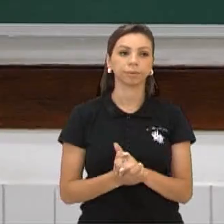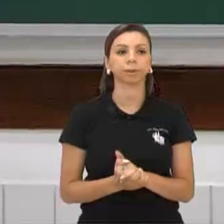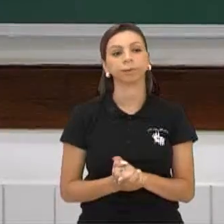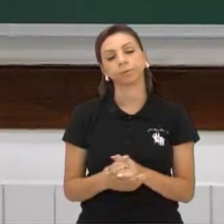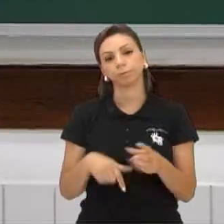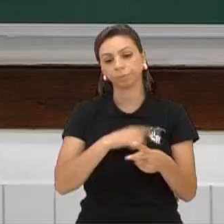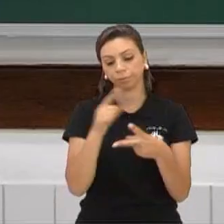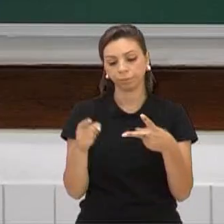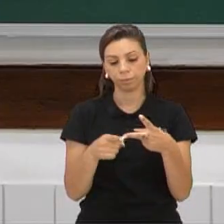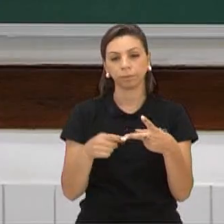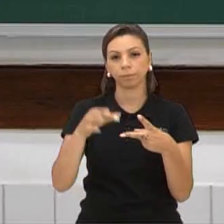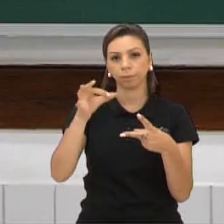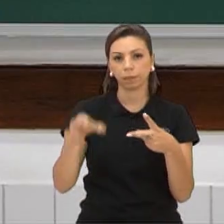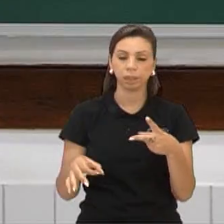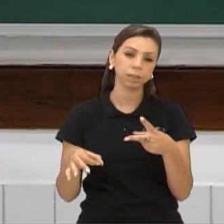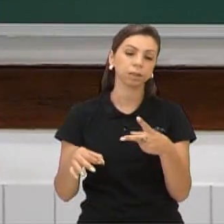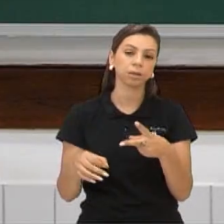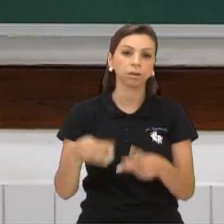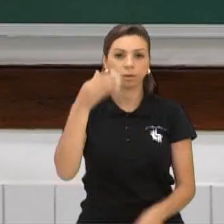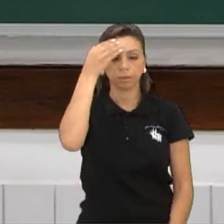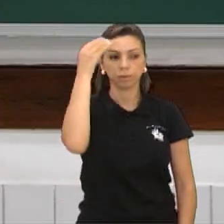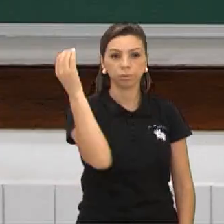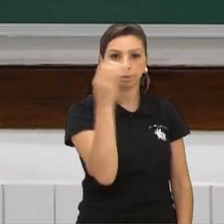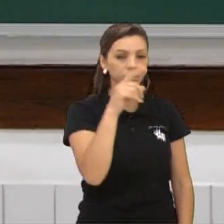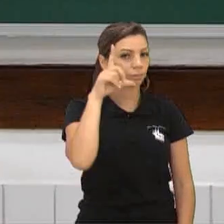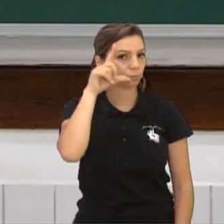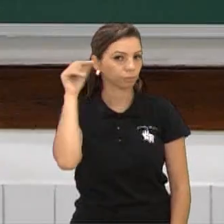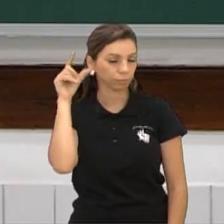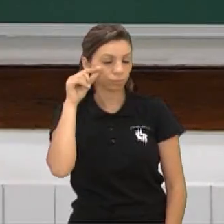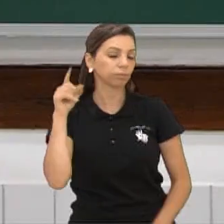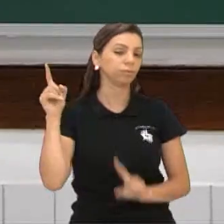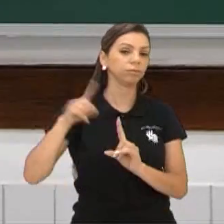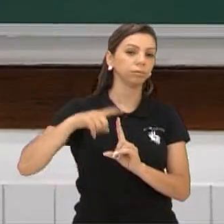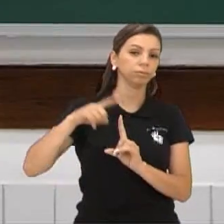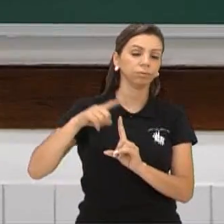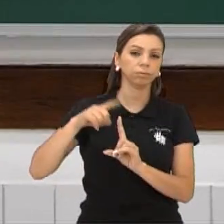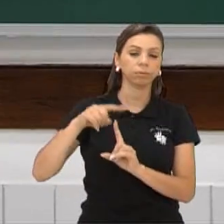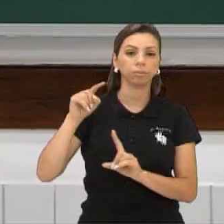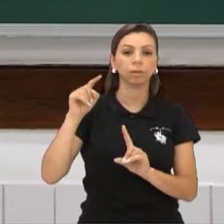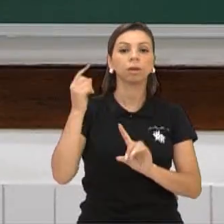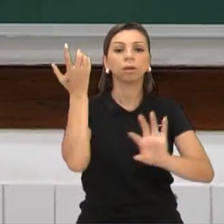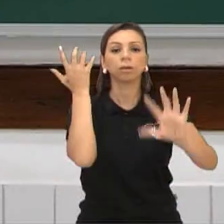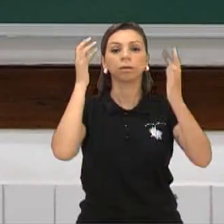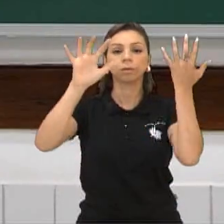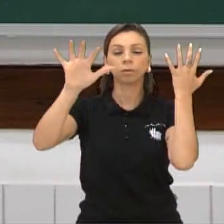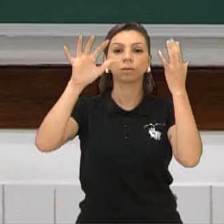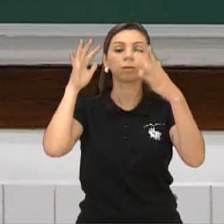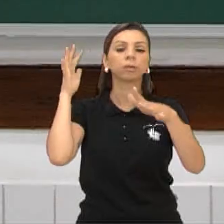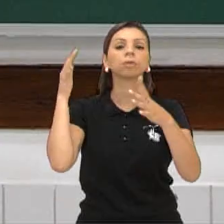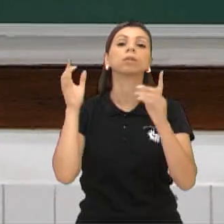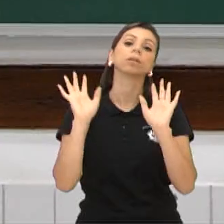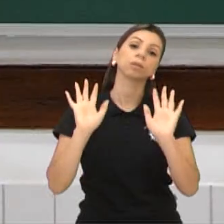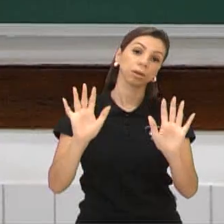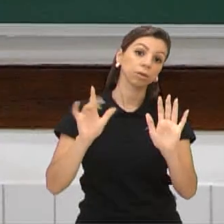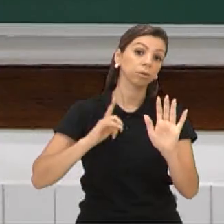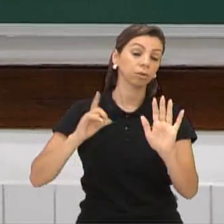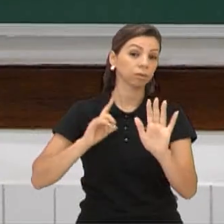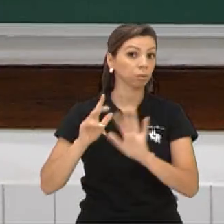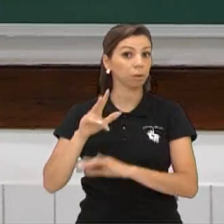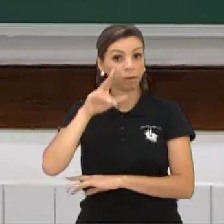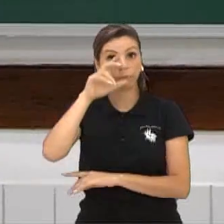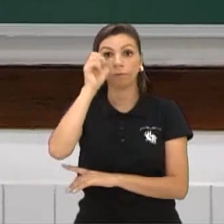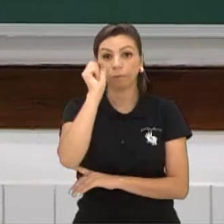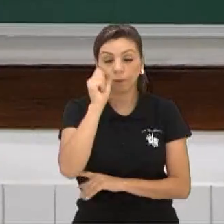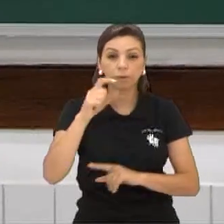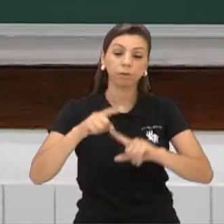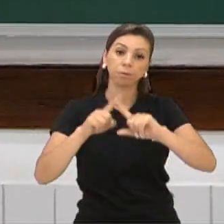sim, Curitiba e Guarapuava têm a sua tipologia climática ligada à altitude. Mencionamos que não é uma dominância,